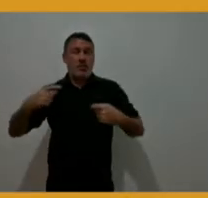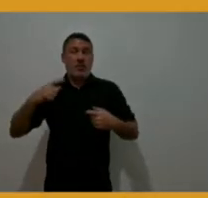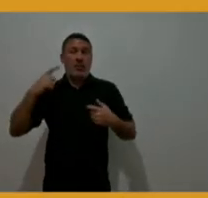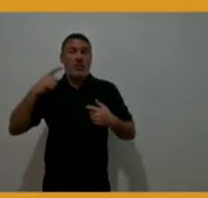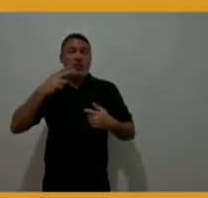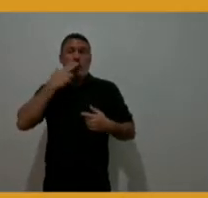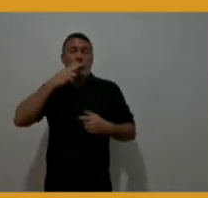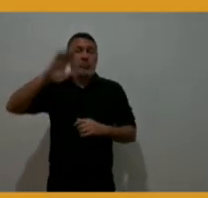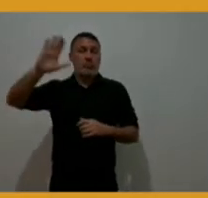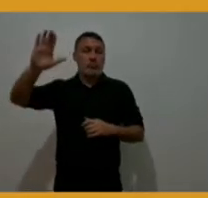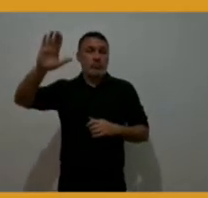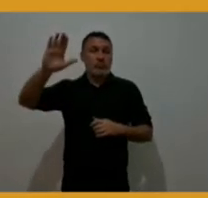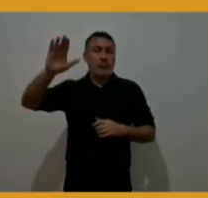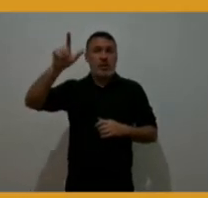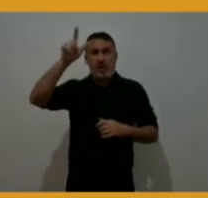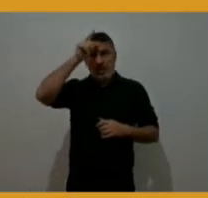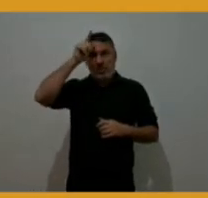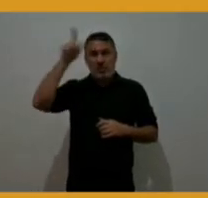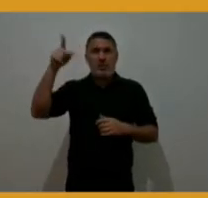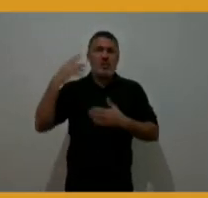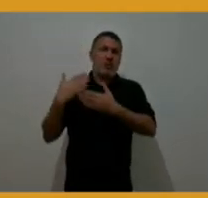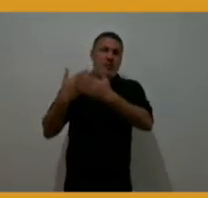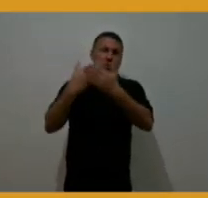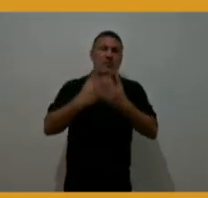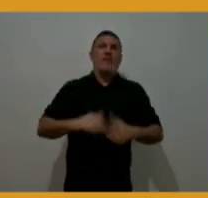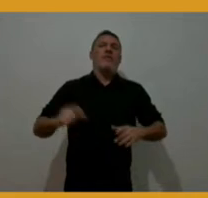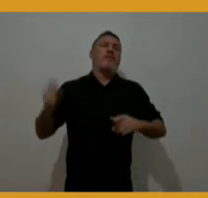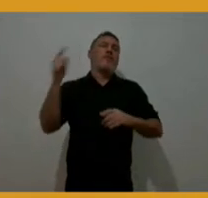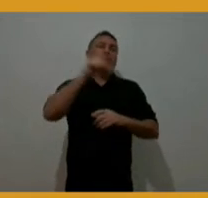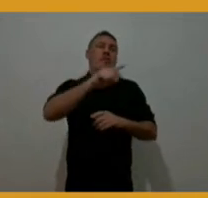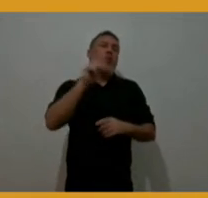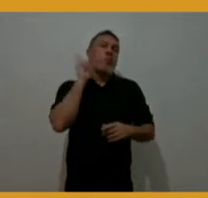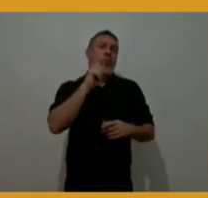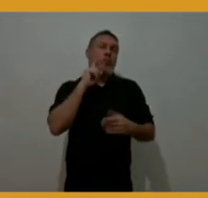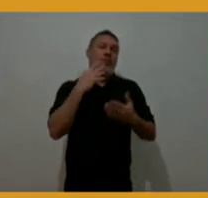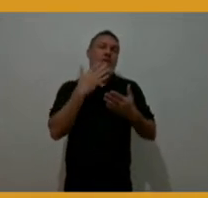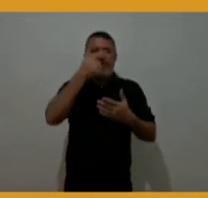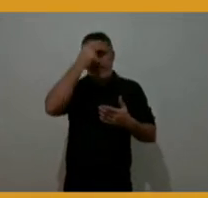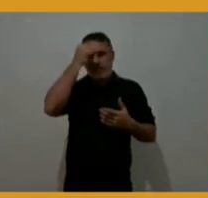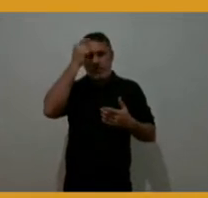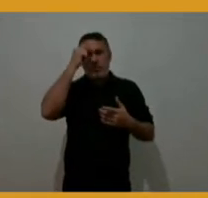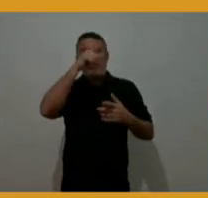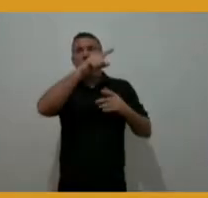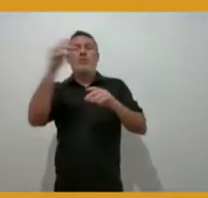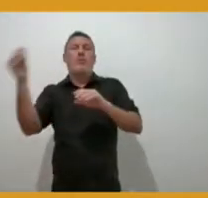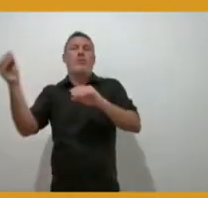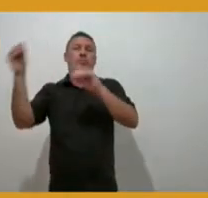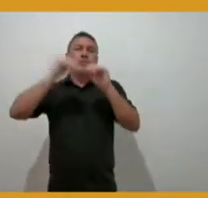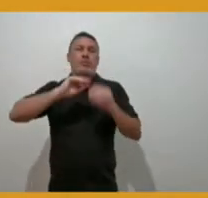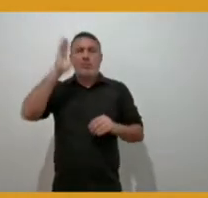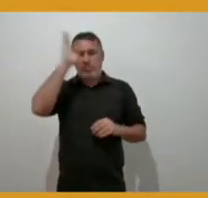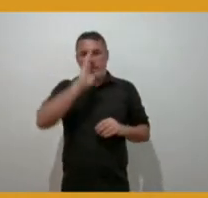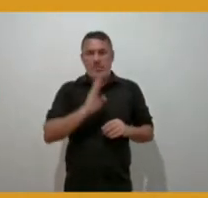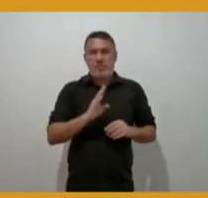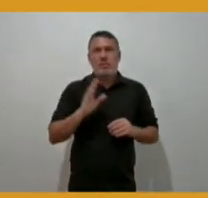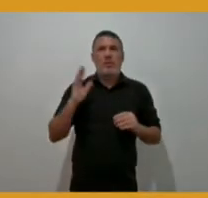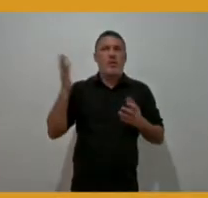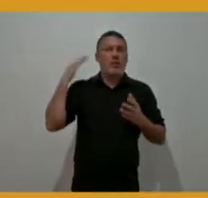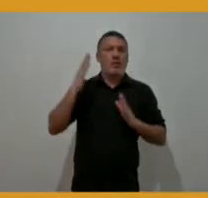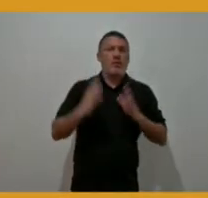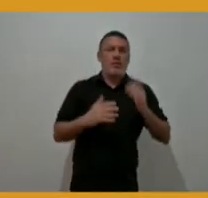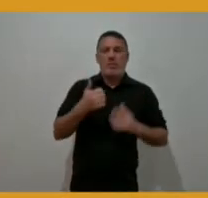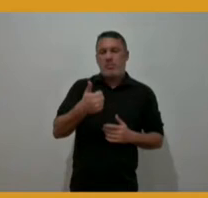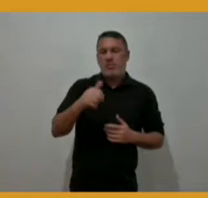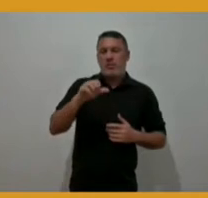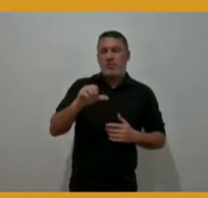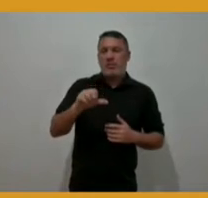e concluir seus estudos em Harvard, nos Estados Unidos, Lorenz chegou ao Brasil e, durante os anos 50, passou a administrar os